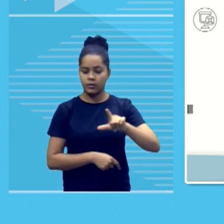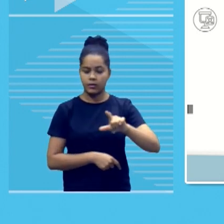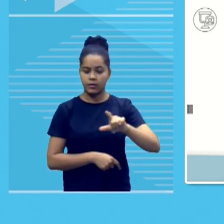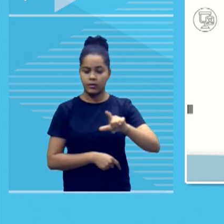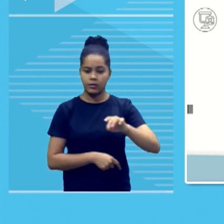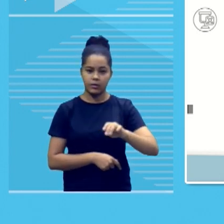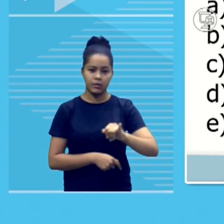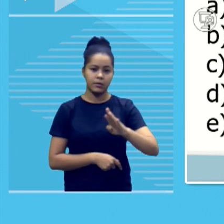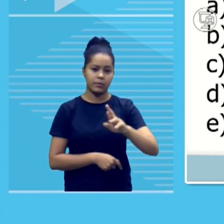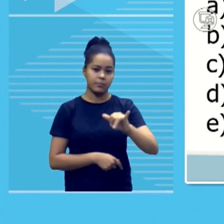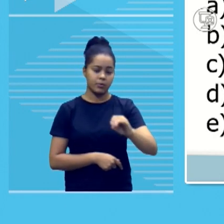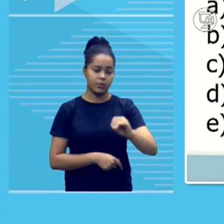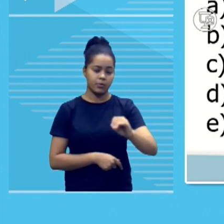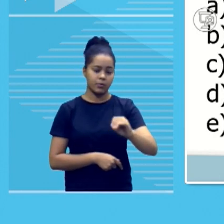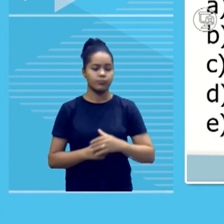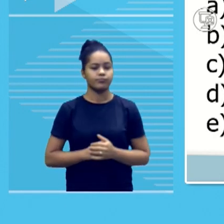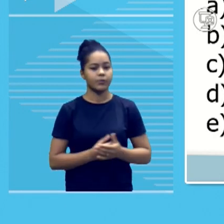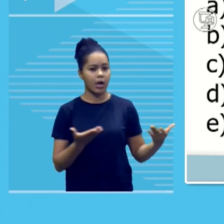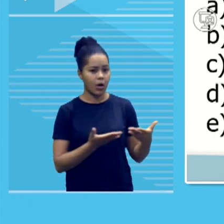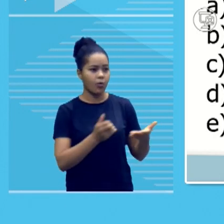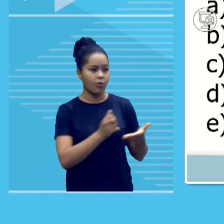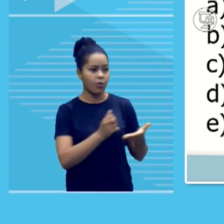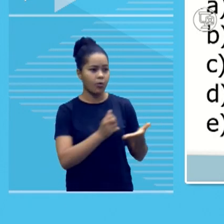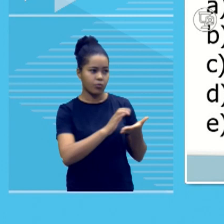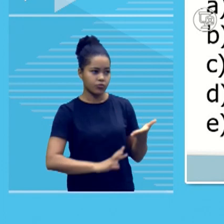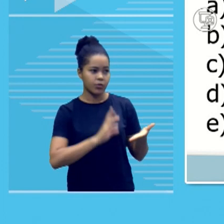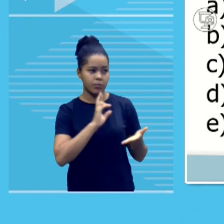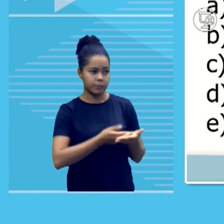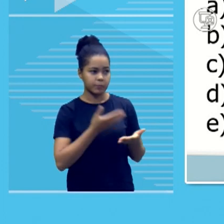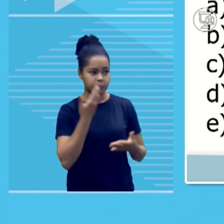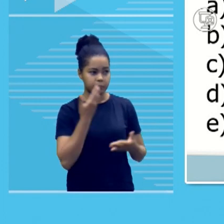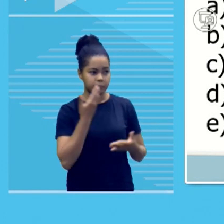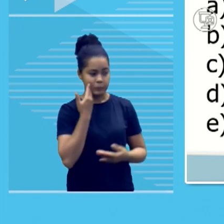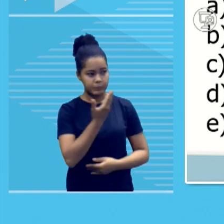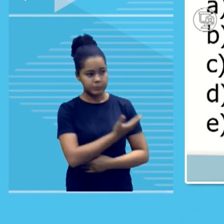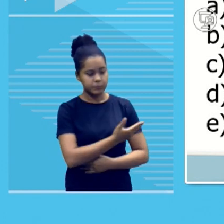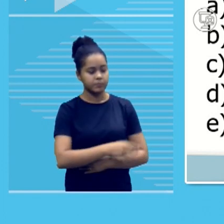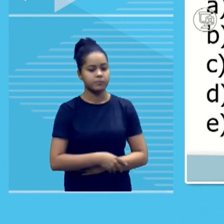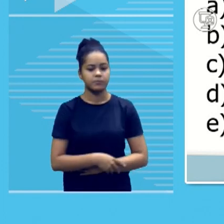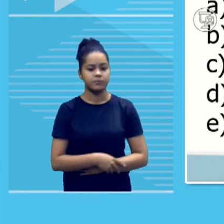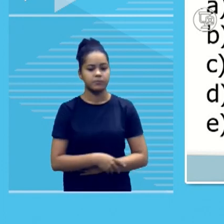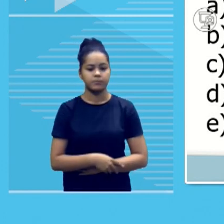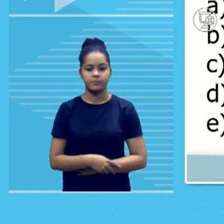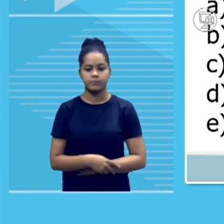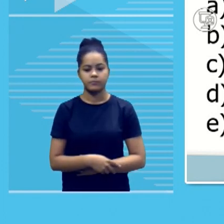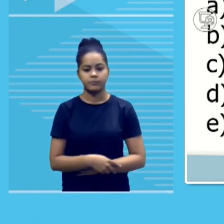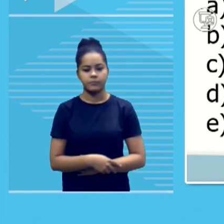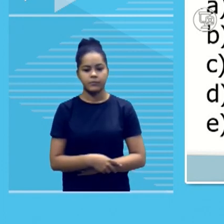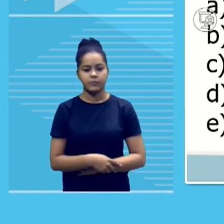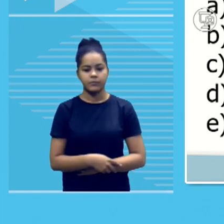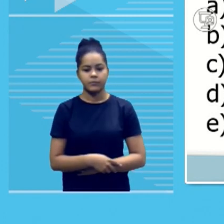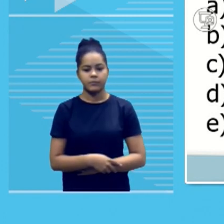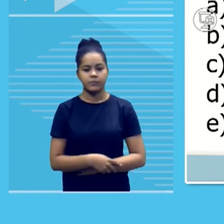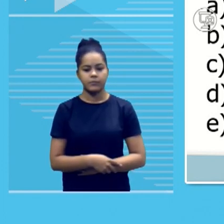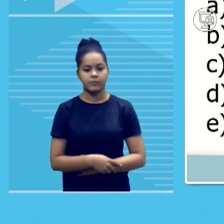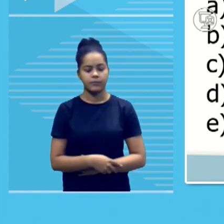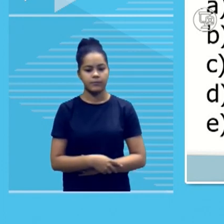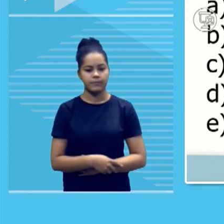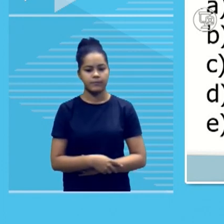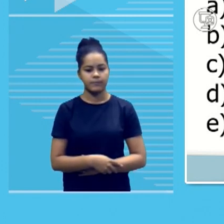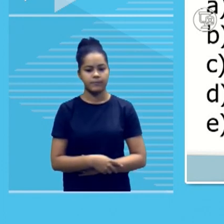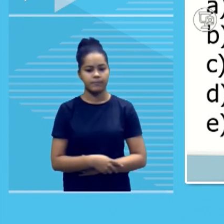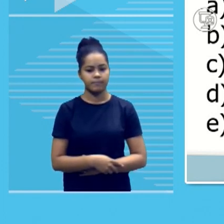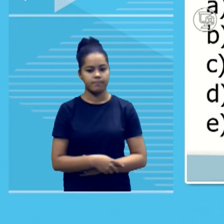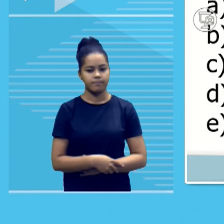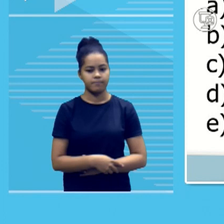equilíbrio Vamos fazer uma questão direta uma questão de classe né olha só a seguir